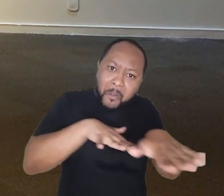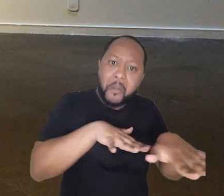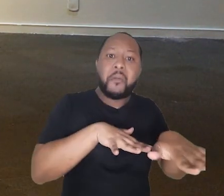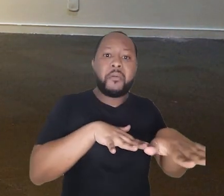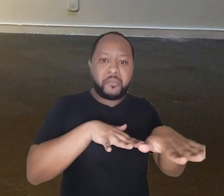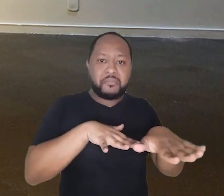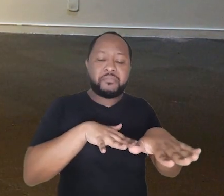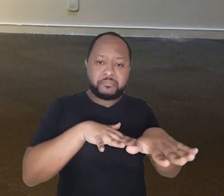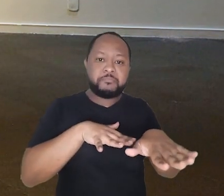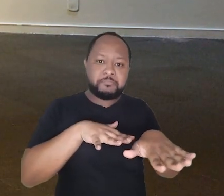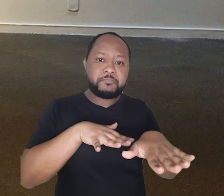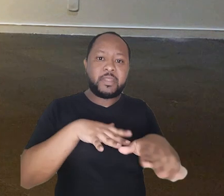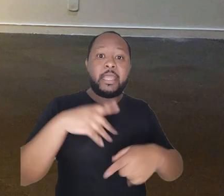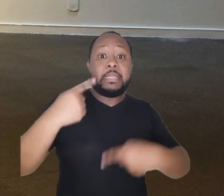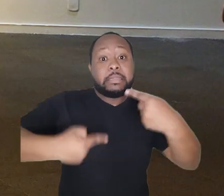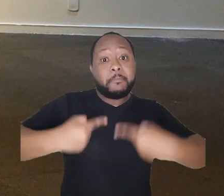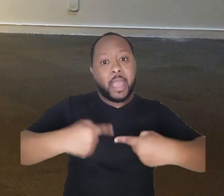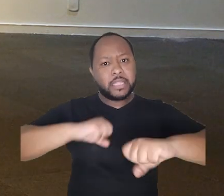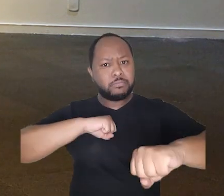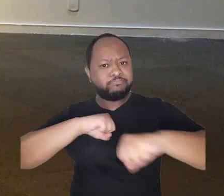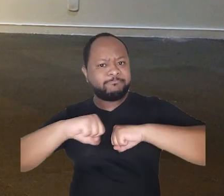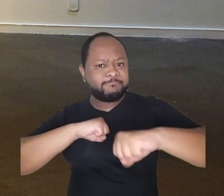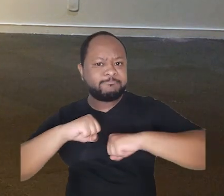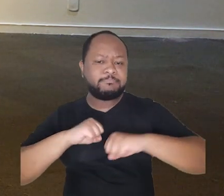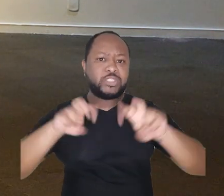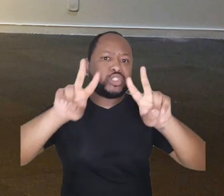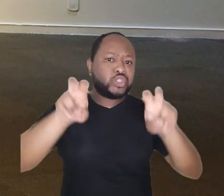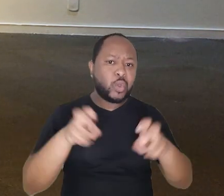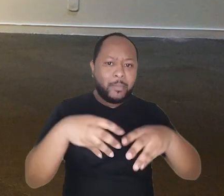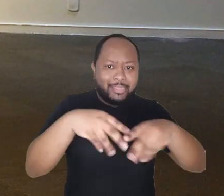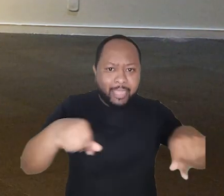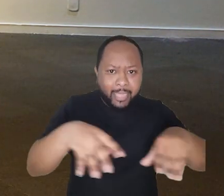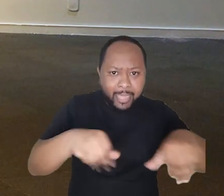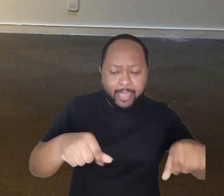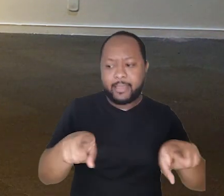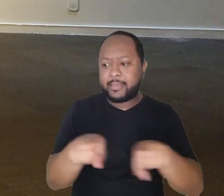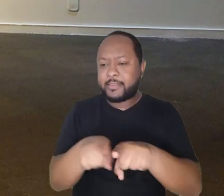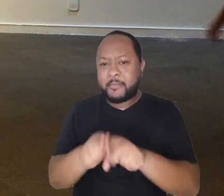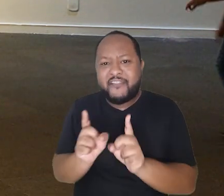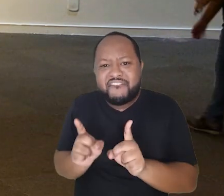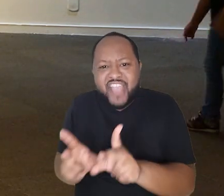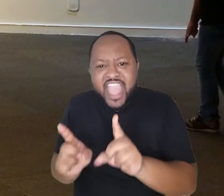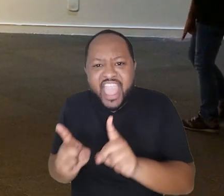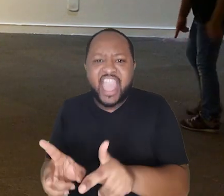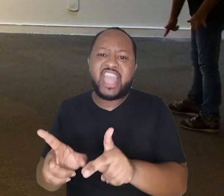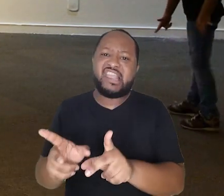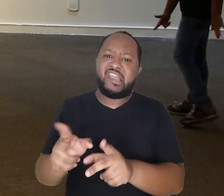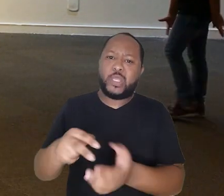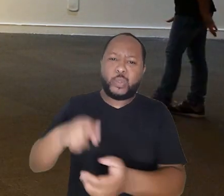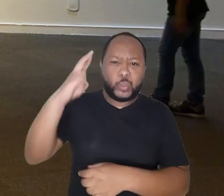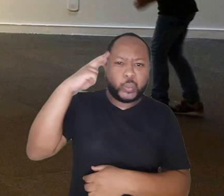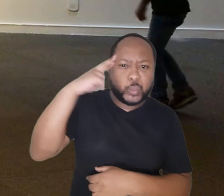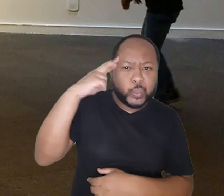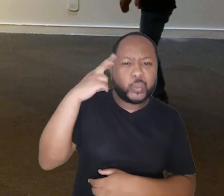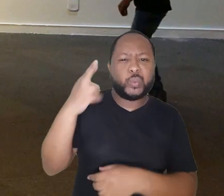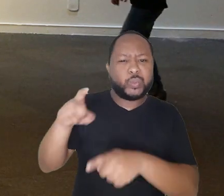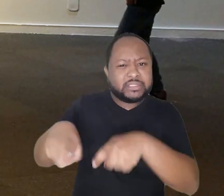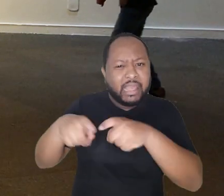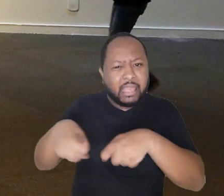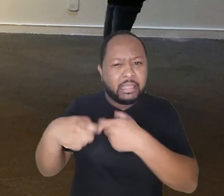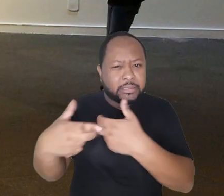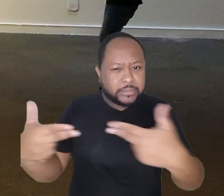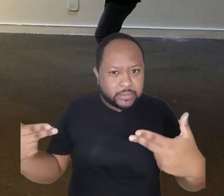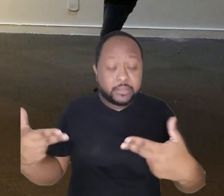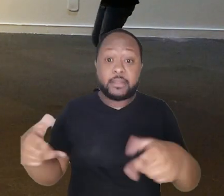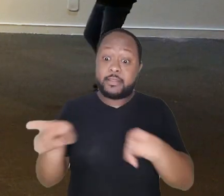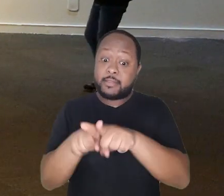iniciativas que debatem a questão da terra e da especulação com relação à terra, ao latifúndio. E também quando